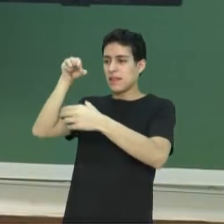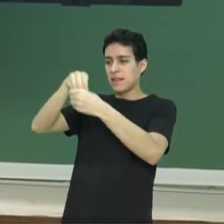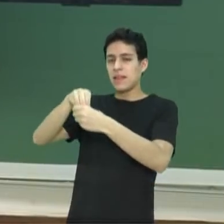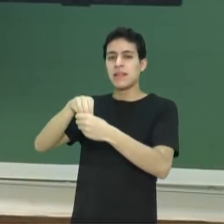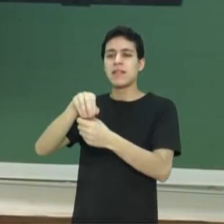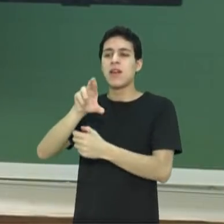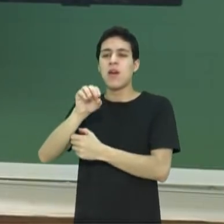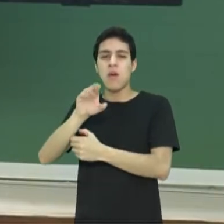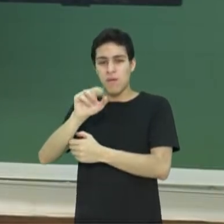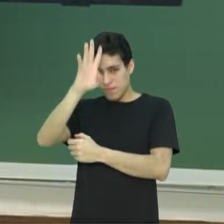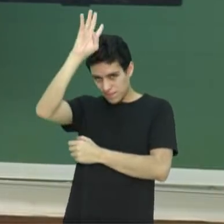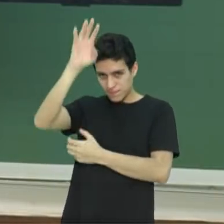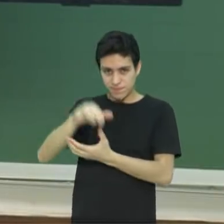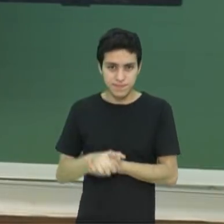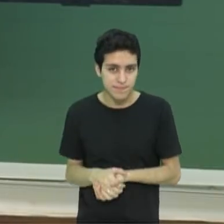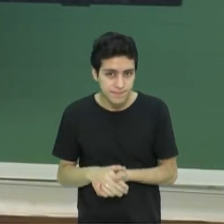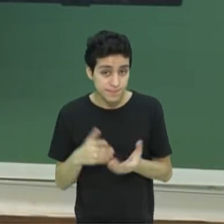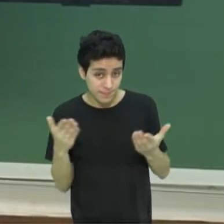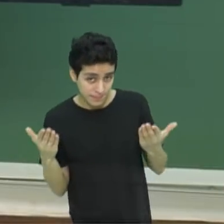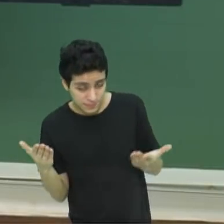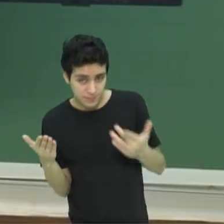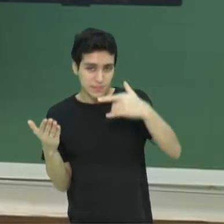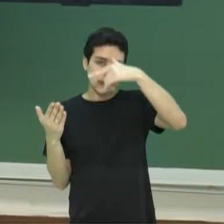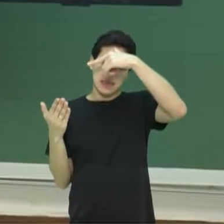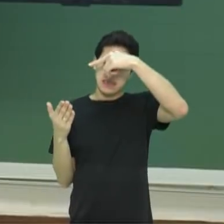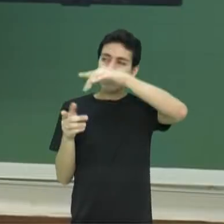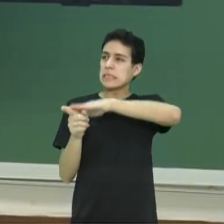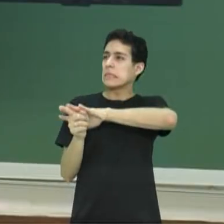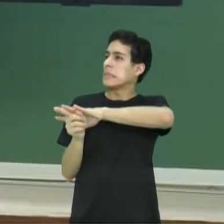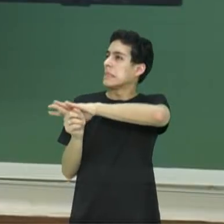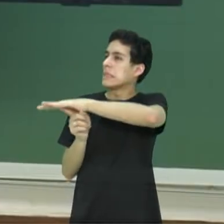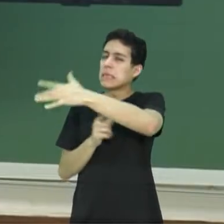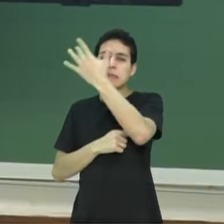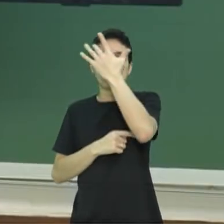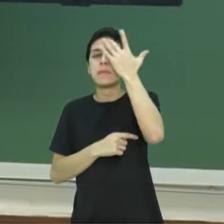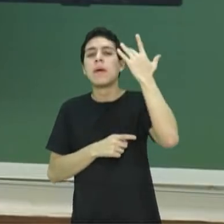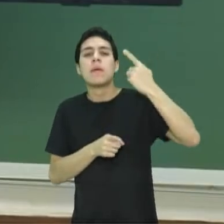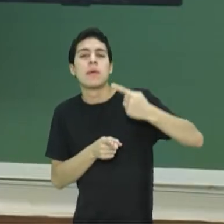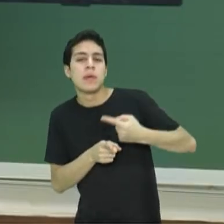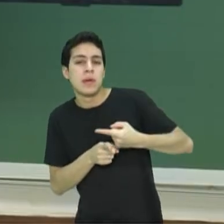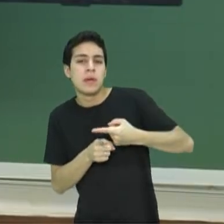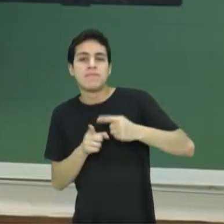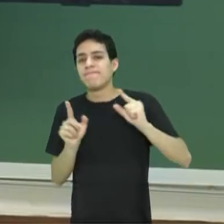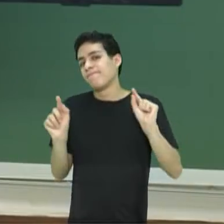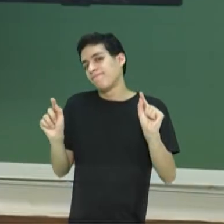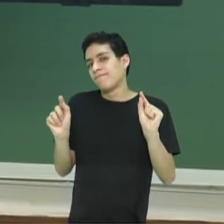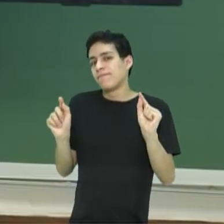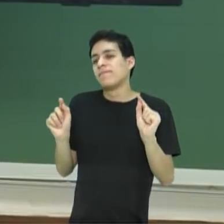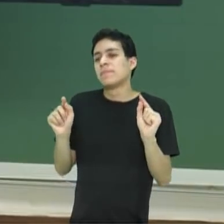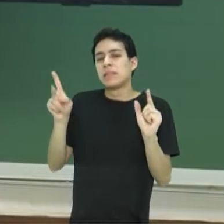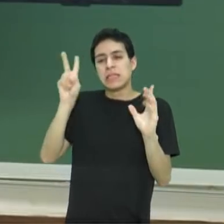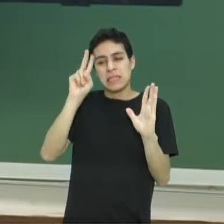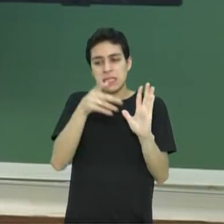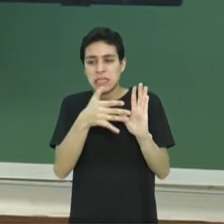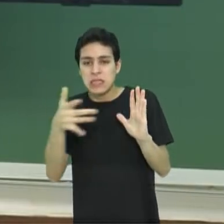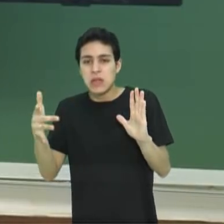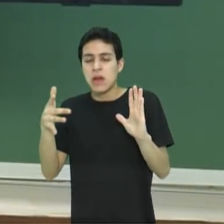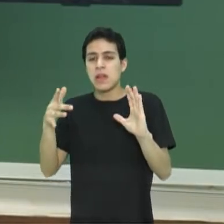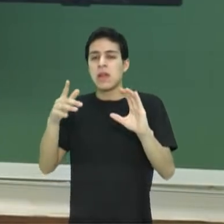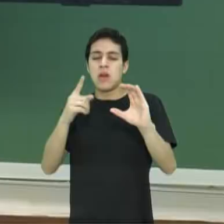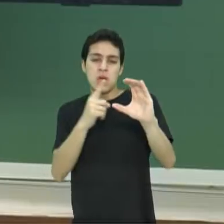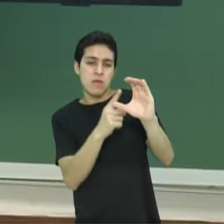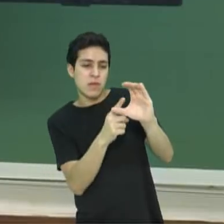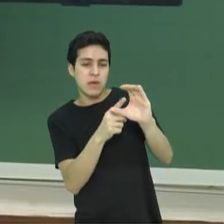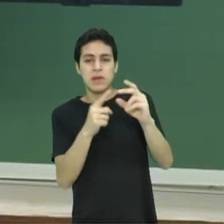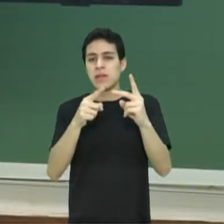Roma. Já a Alemanha atrai, né, os turistas por conta do comunismo, do nazismo, né?